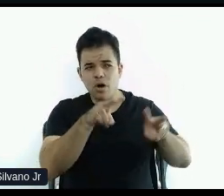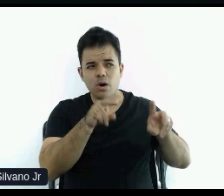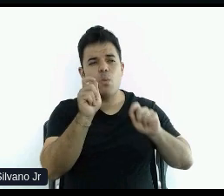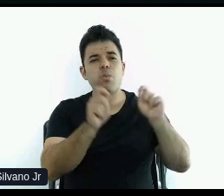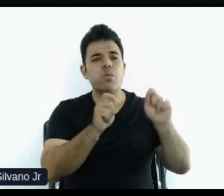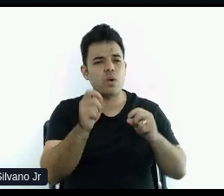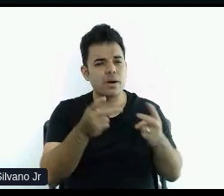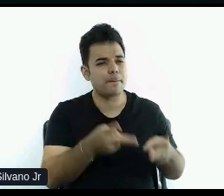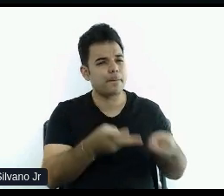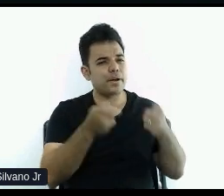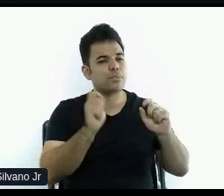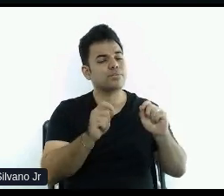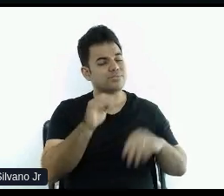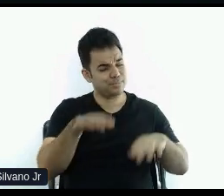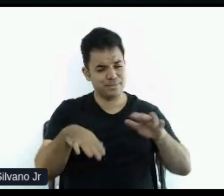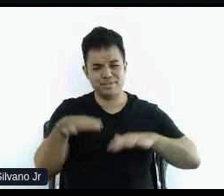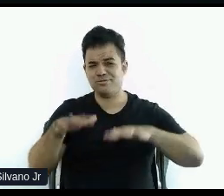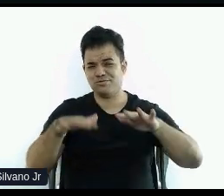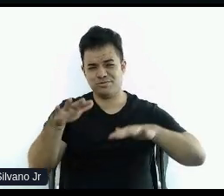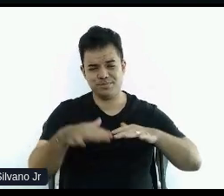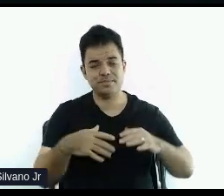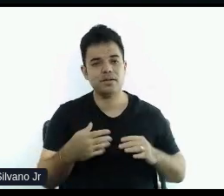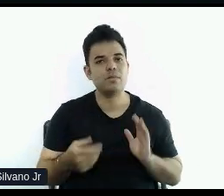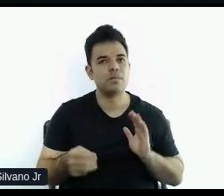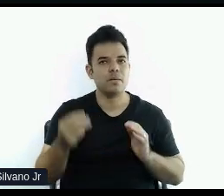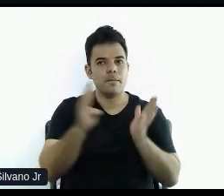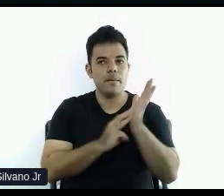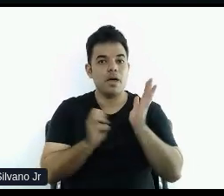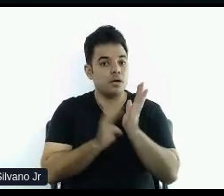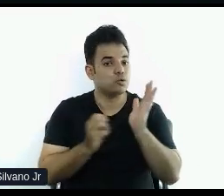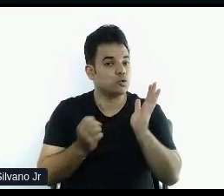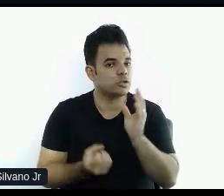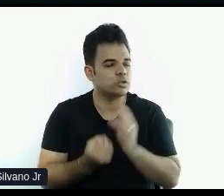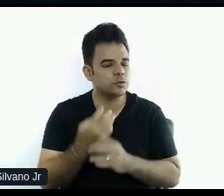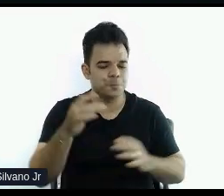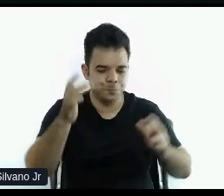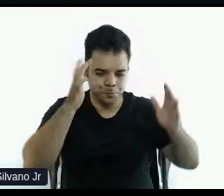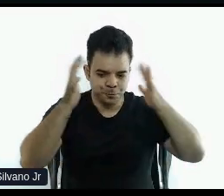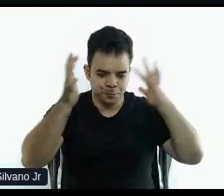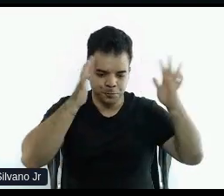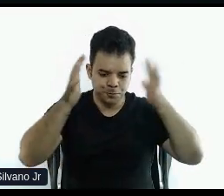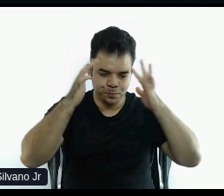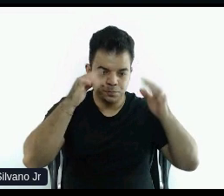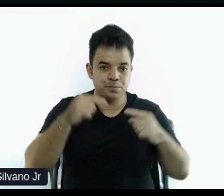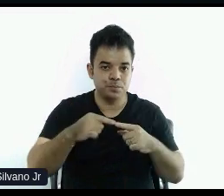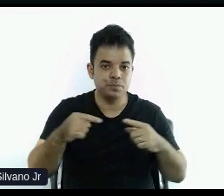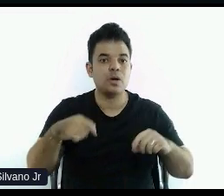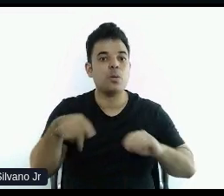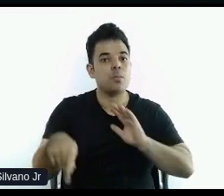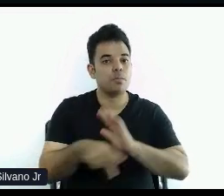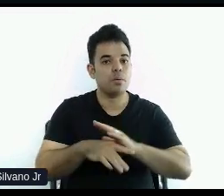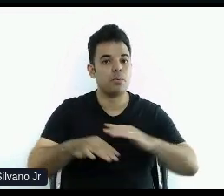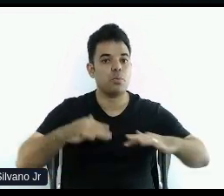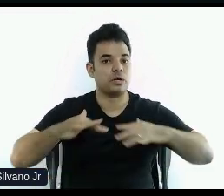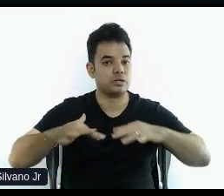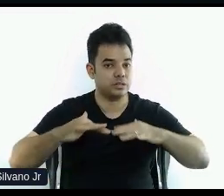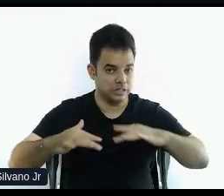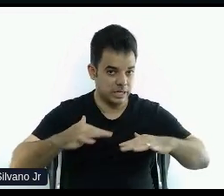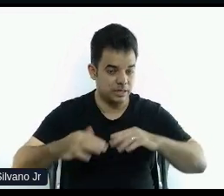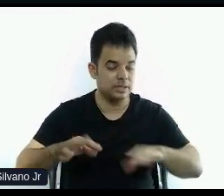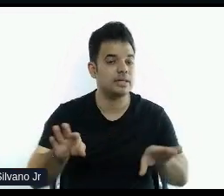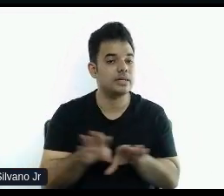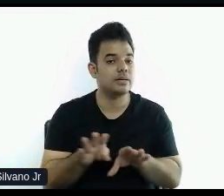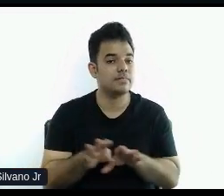foi construída muito buscando pensar na agilidade. Com base nisso, a